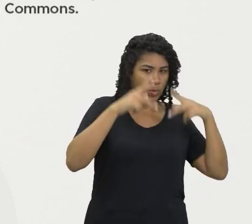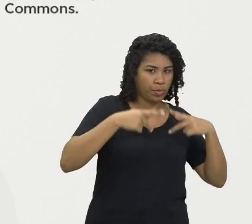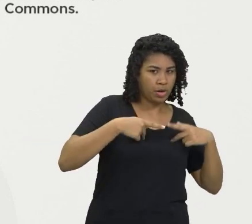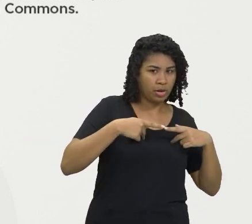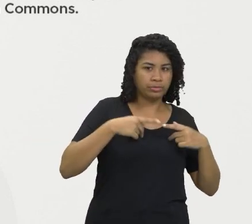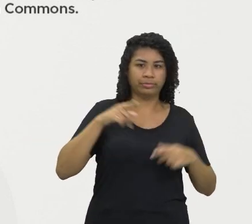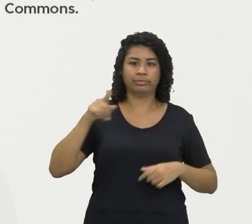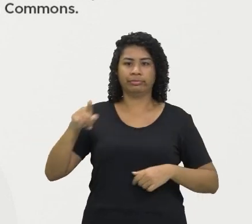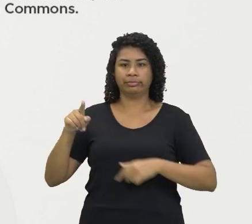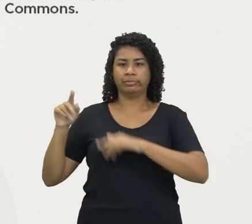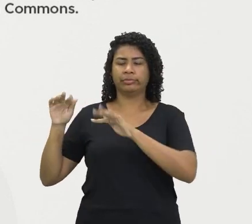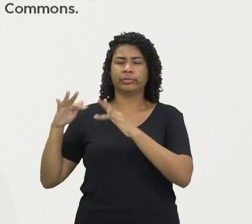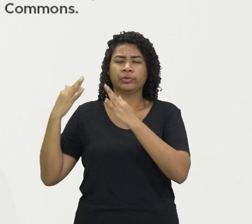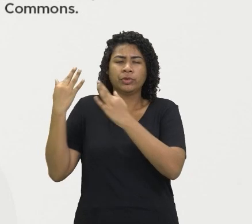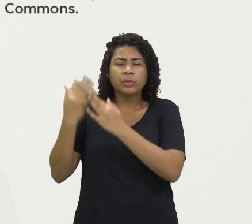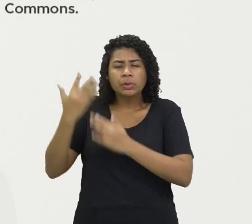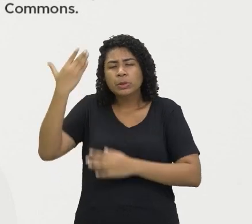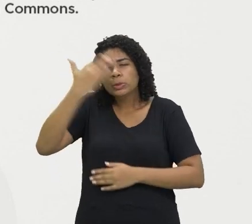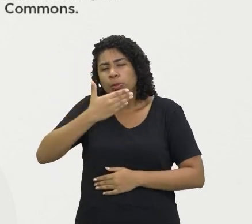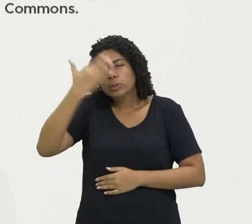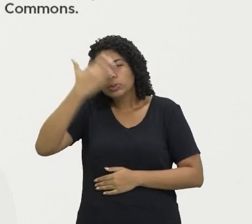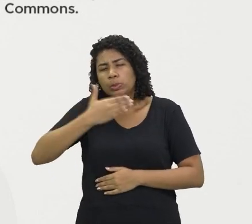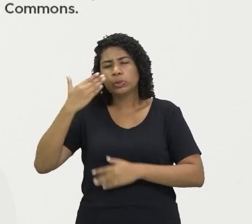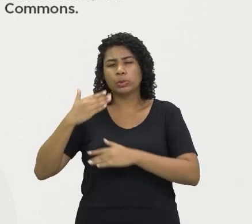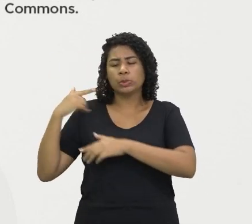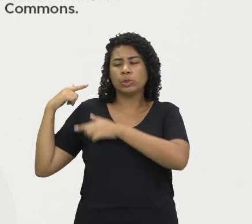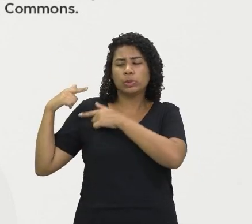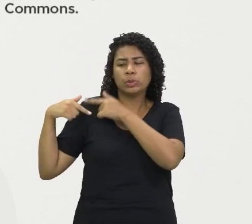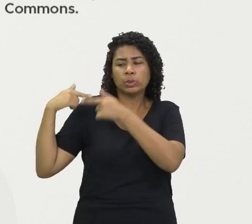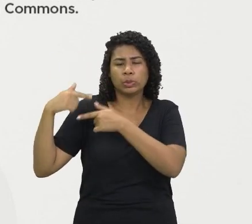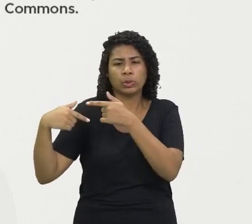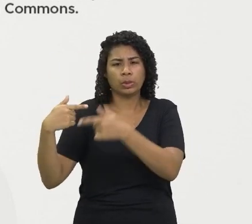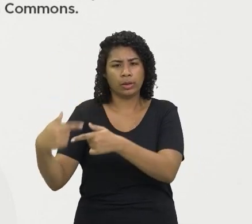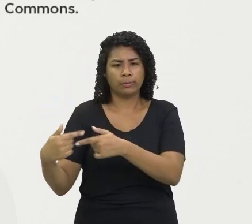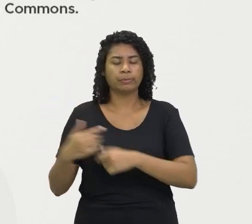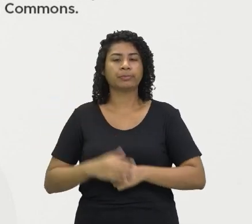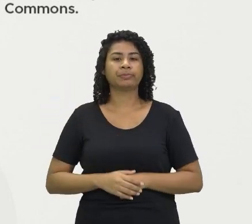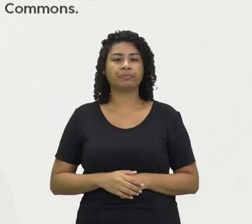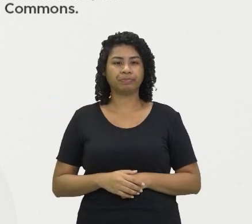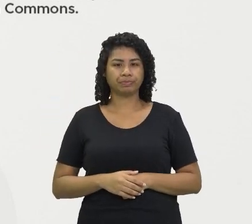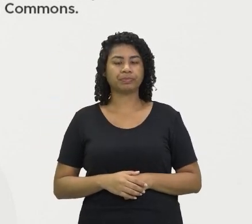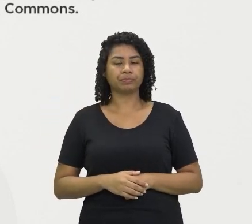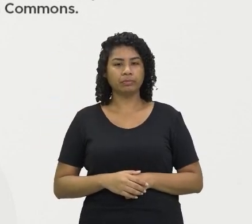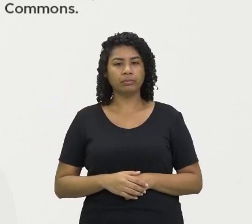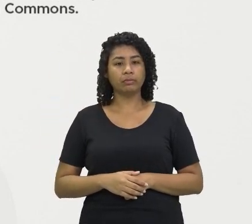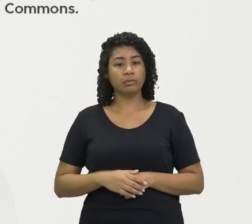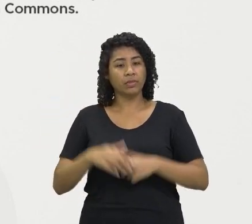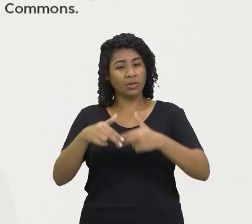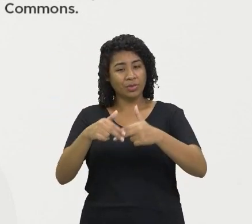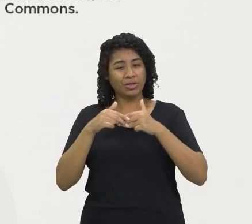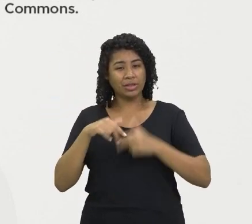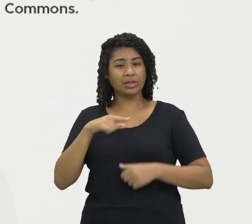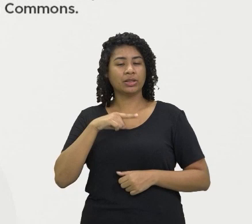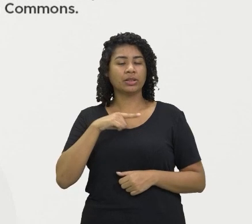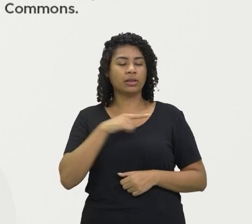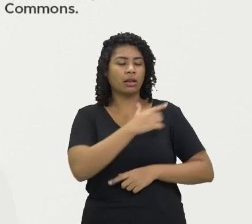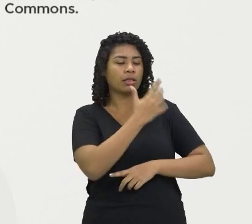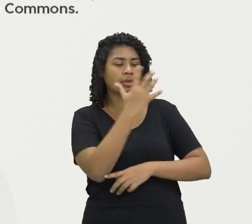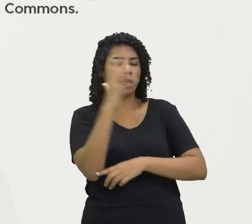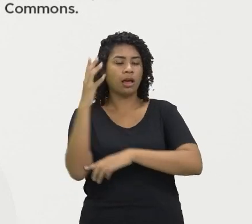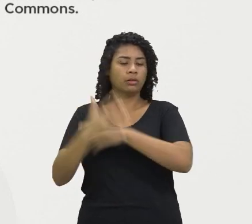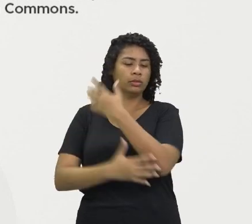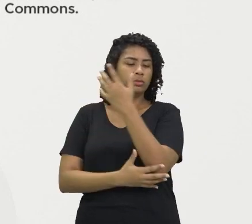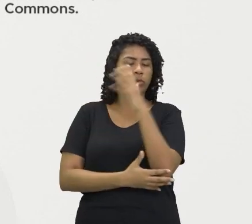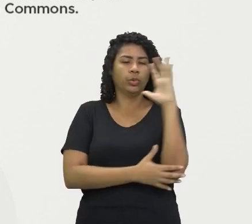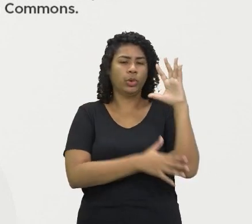tem outros nomes, tá? Ao mesmo tempo que nós temos essa dimensão da integração com a natureza,